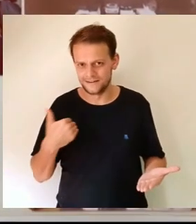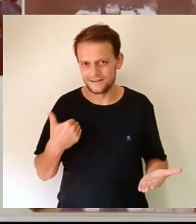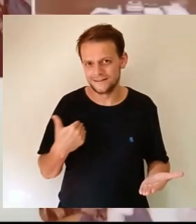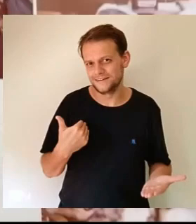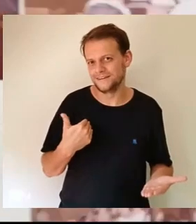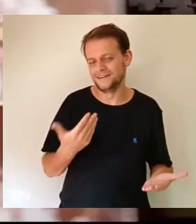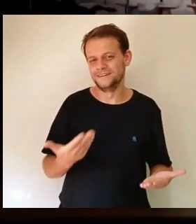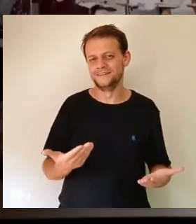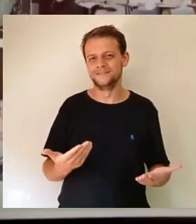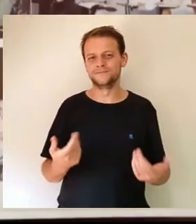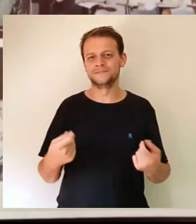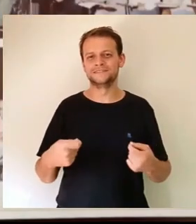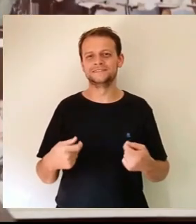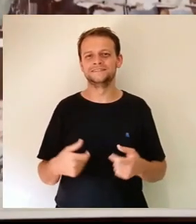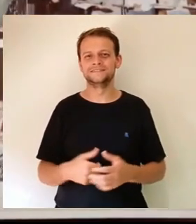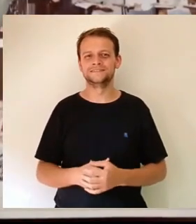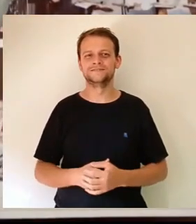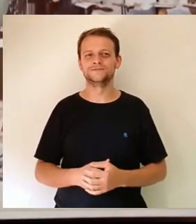Então,